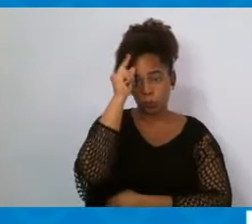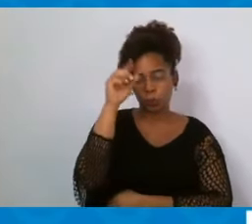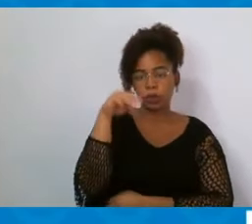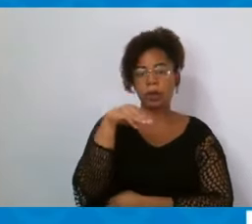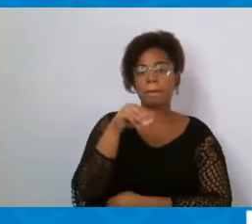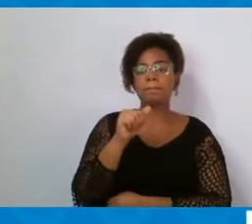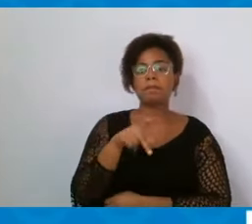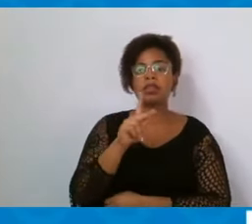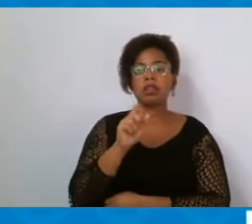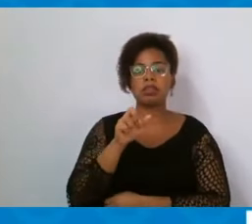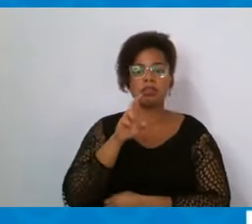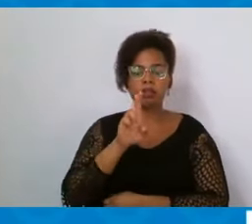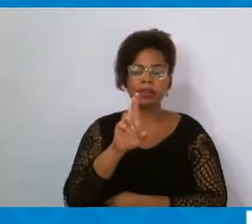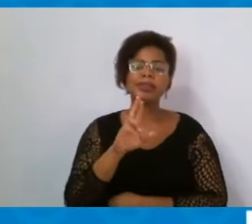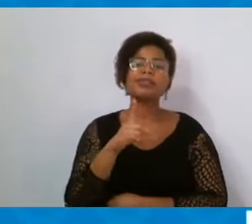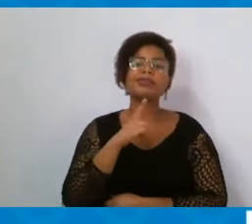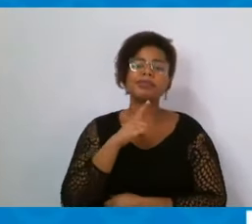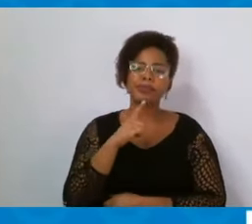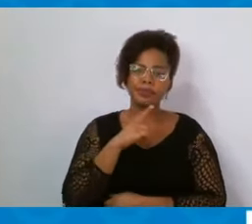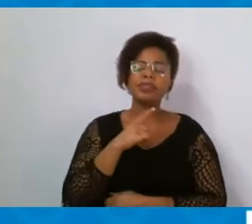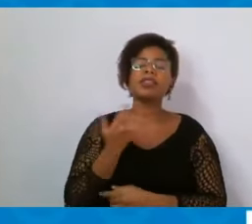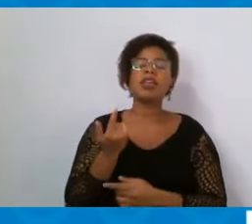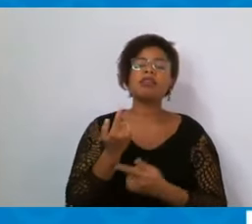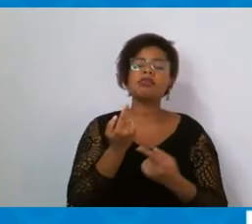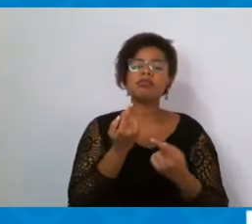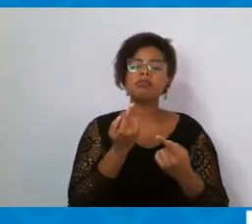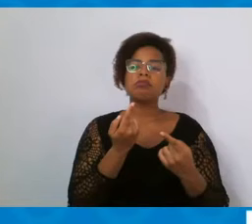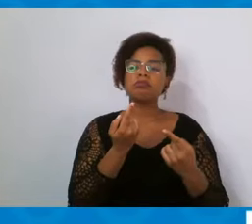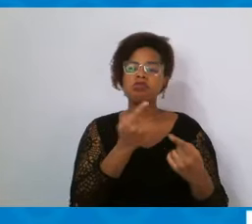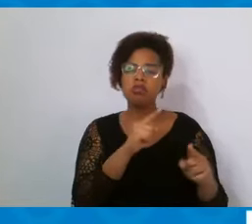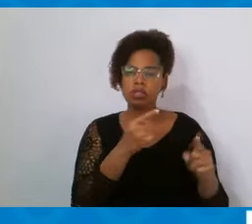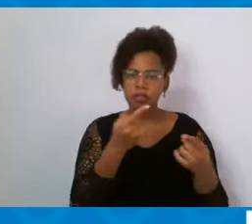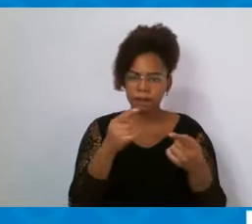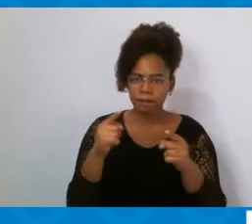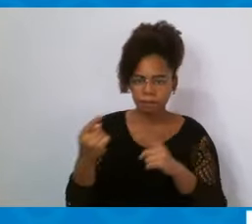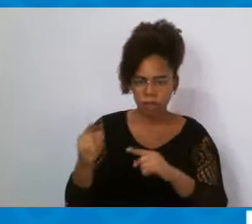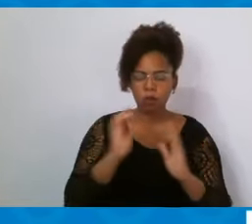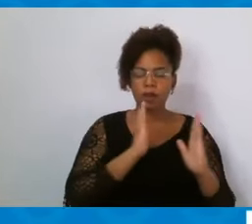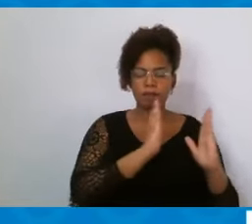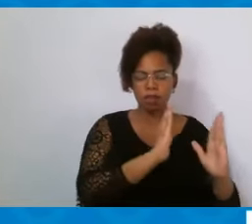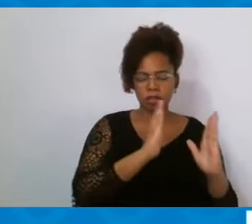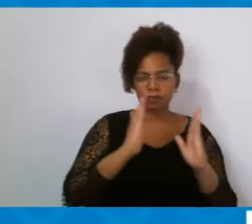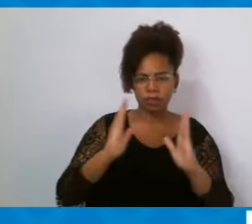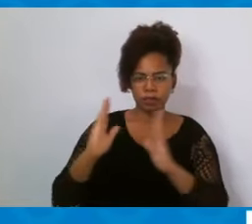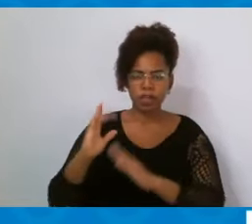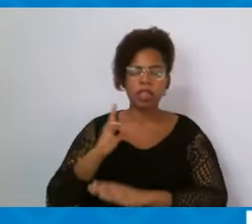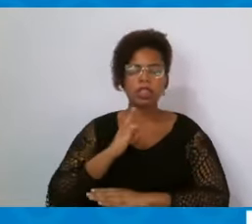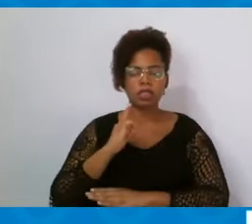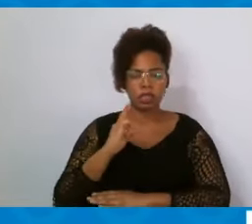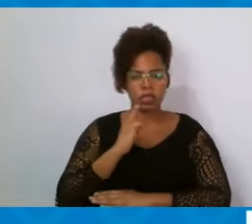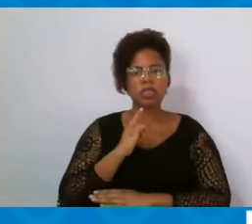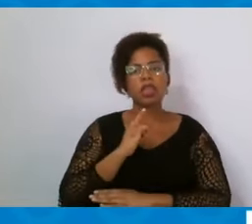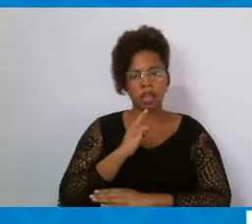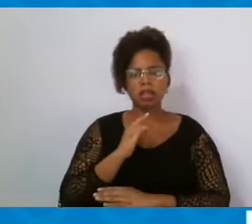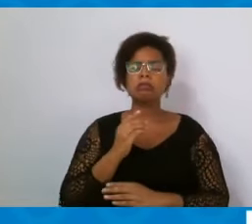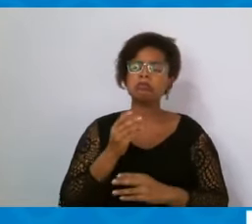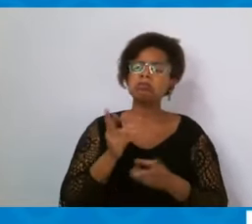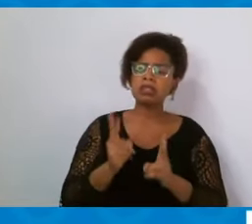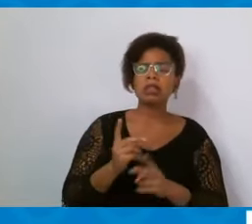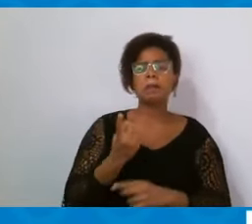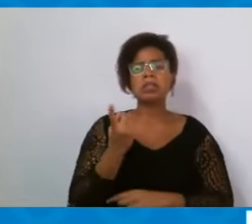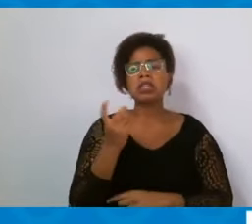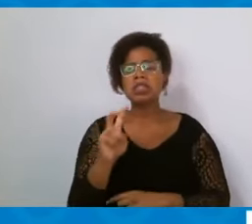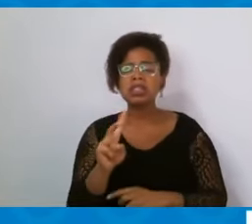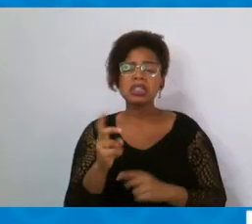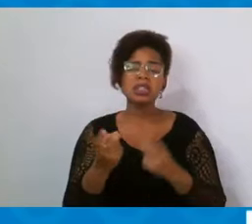esse ciclo de quests ou desafios são semanais ou quinzenais, e a cada quest, o estudante recebe